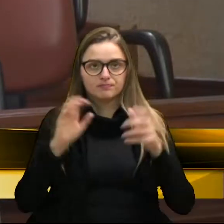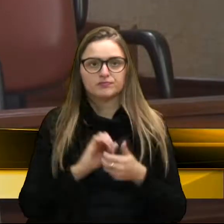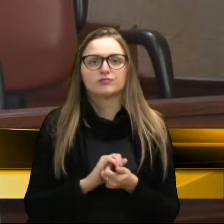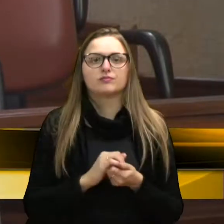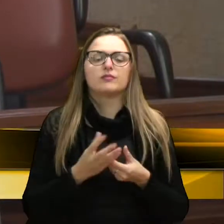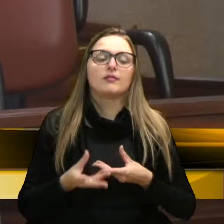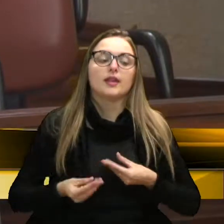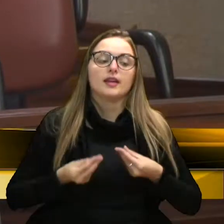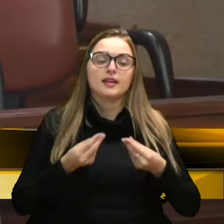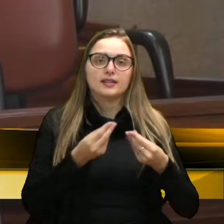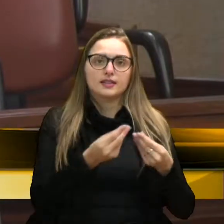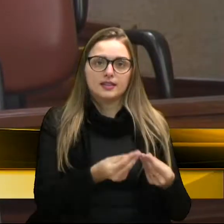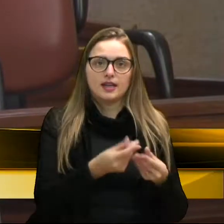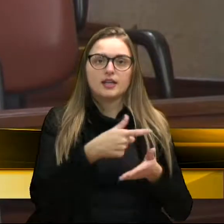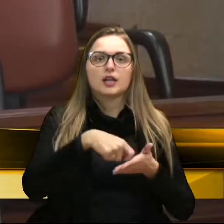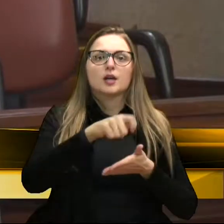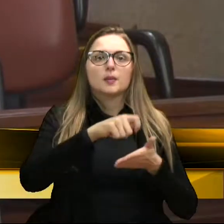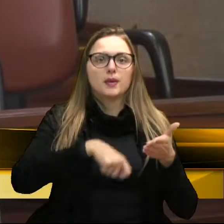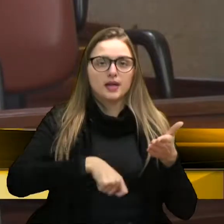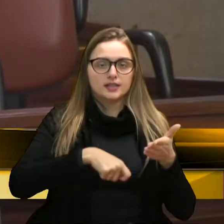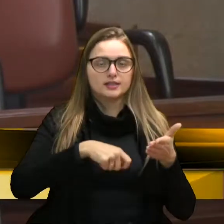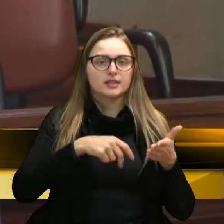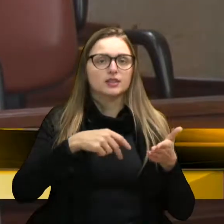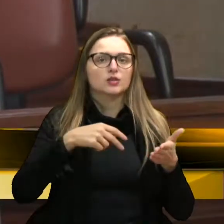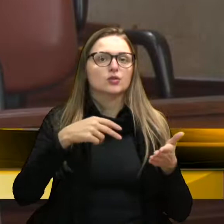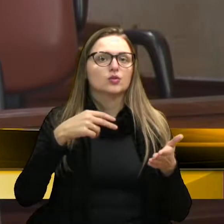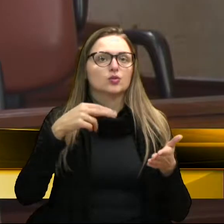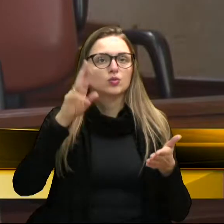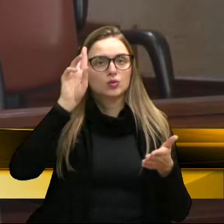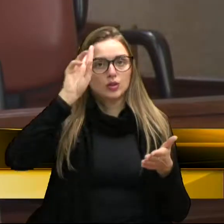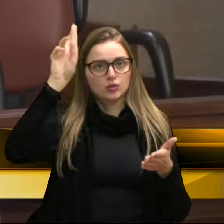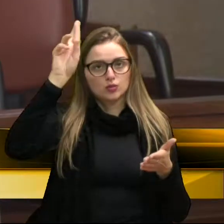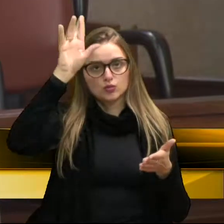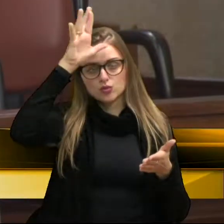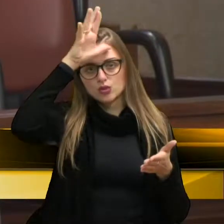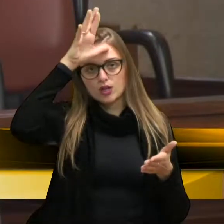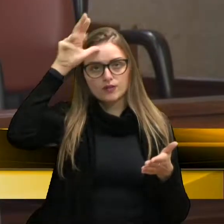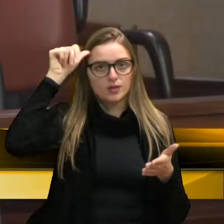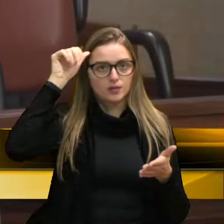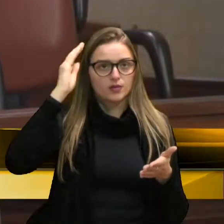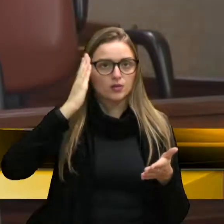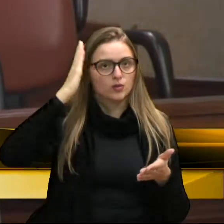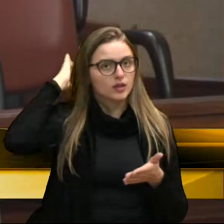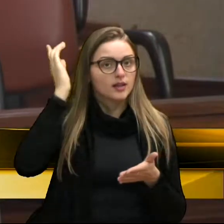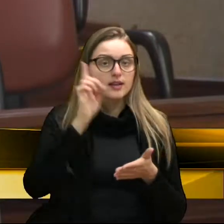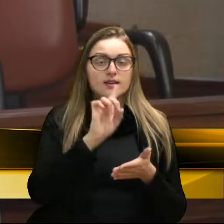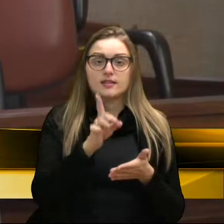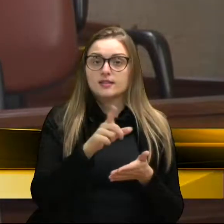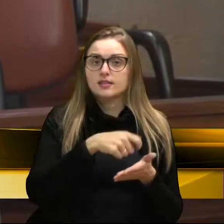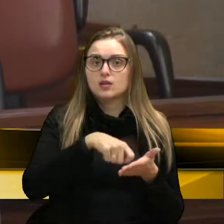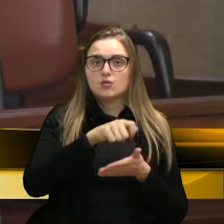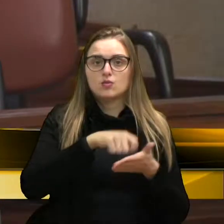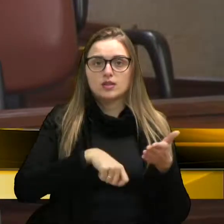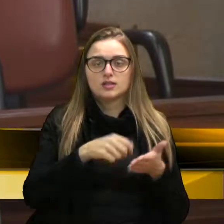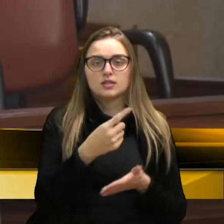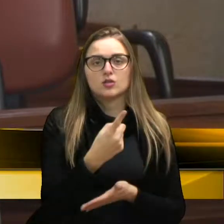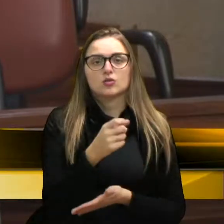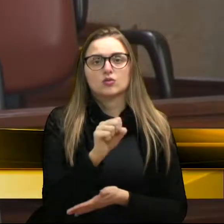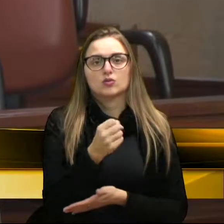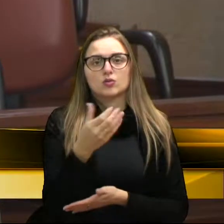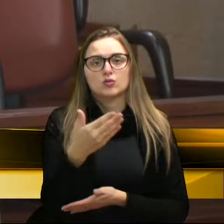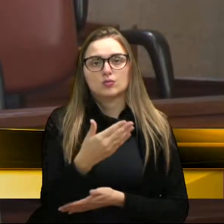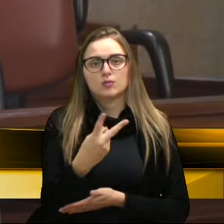Encaminhado o projeto para a sanção do senhor prefeito, o vetou totalmente. Veto total, 18 de